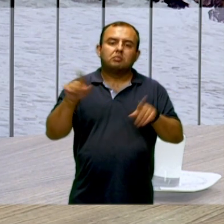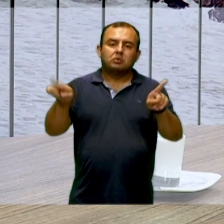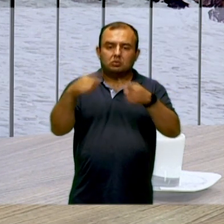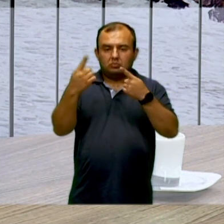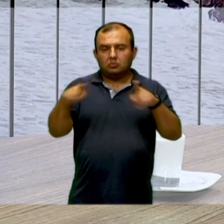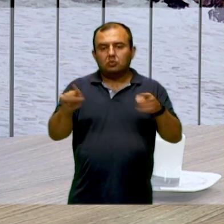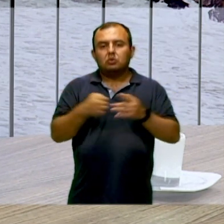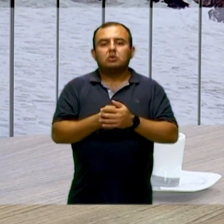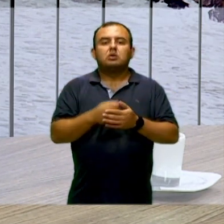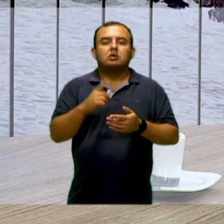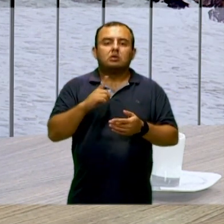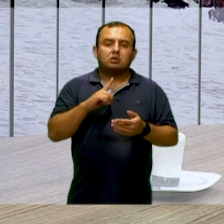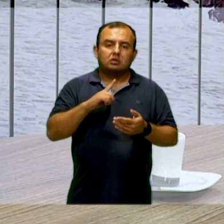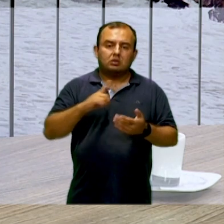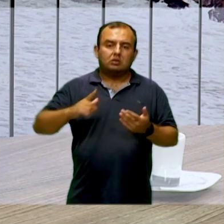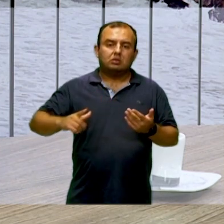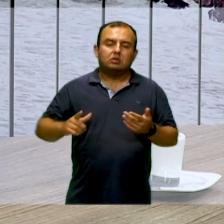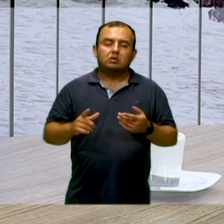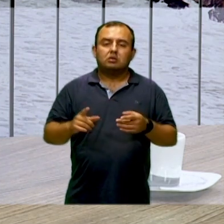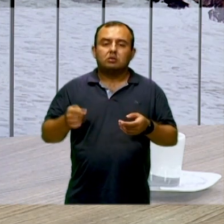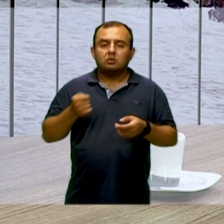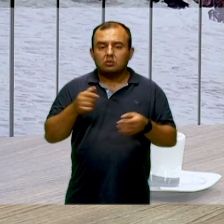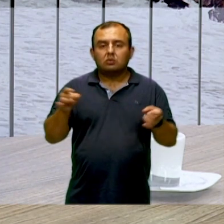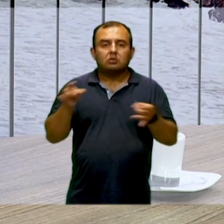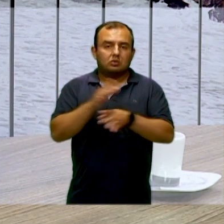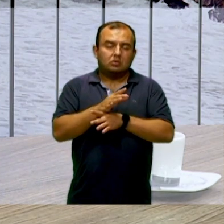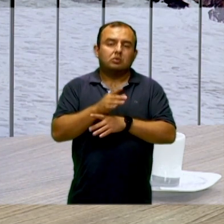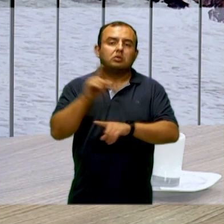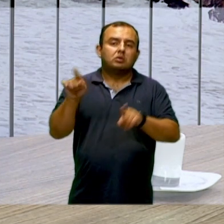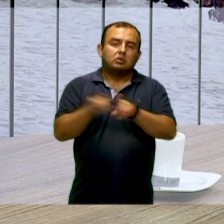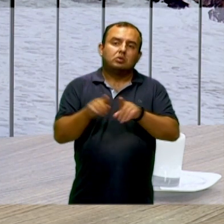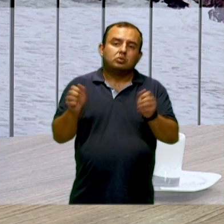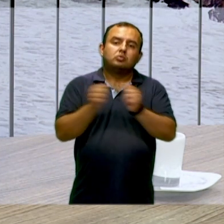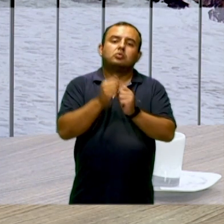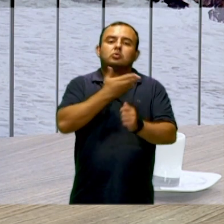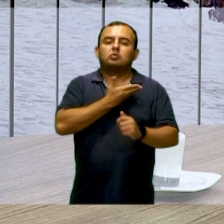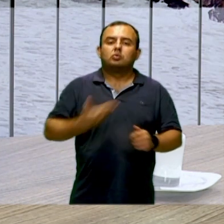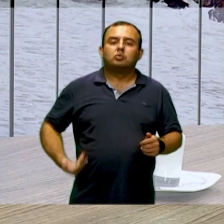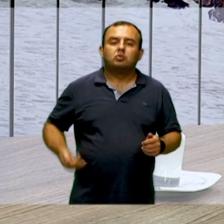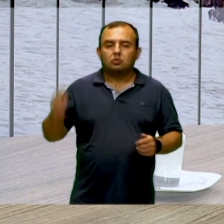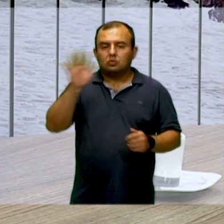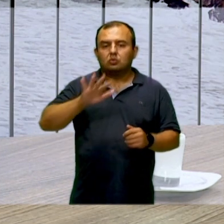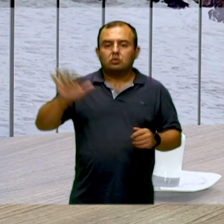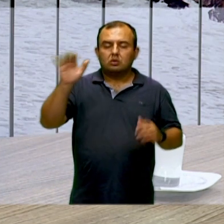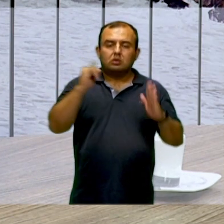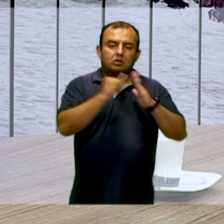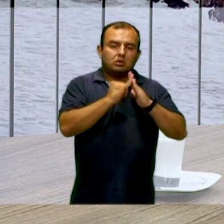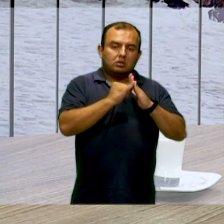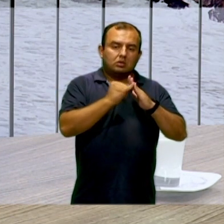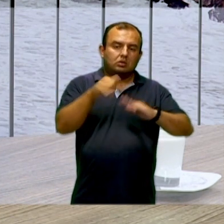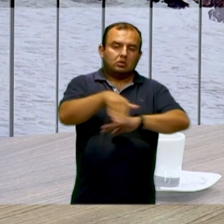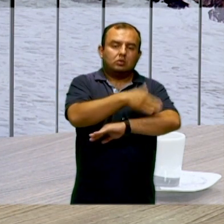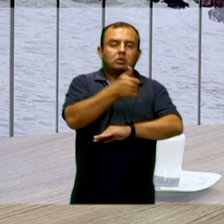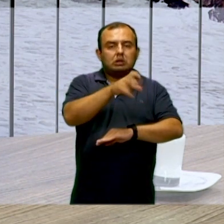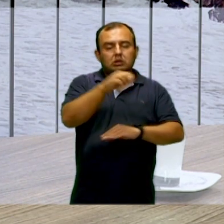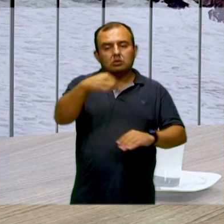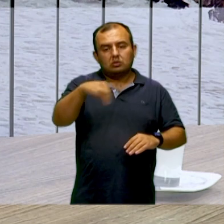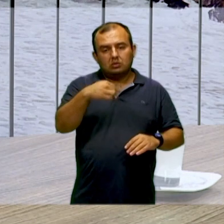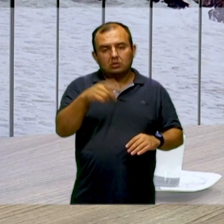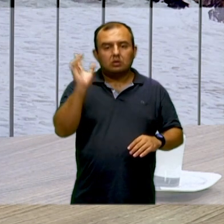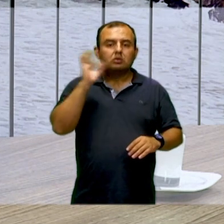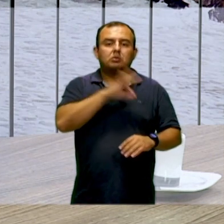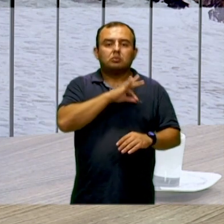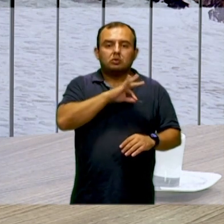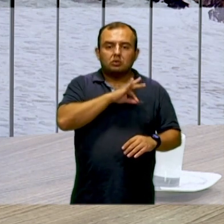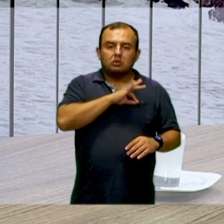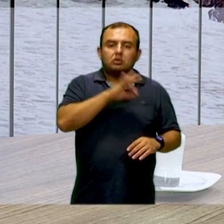Música. Mas estamos finalizando, junto ao governo federal, para pegar aquele imóvel da Rua 15 de Novembro, que antes era a Polícia